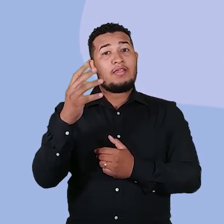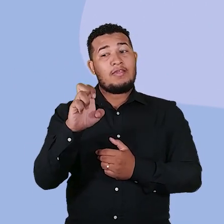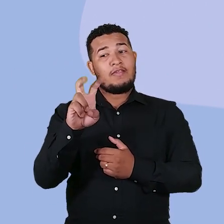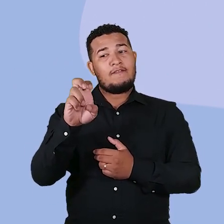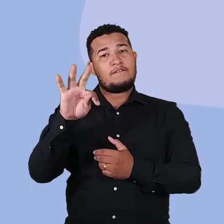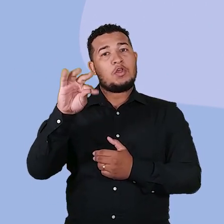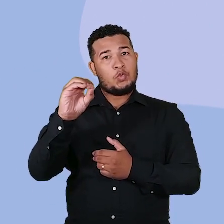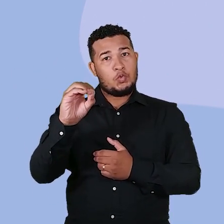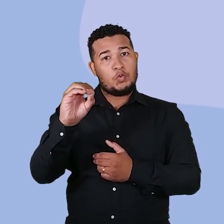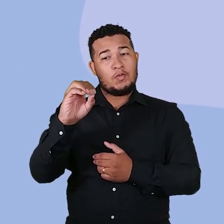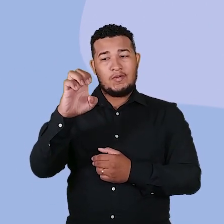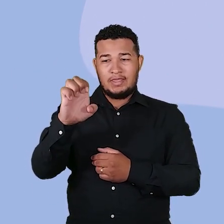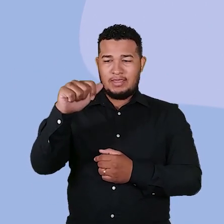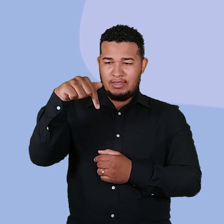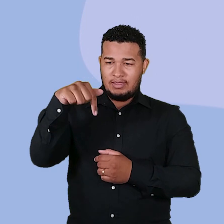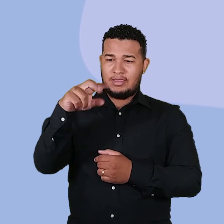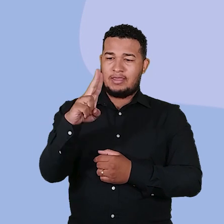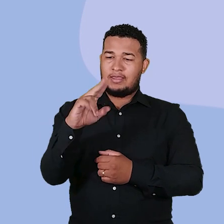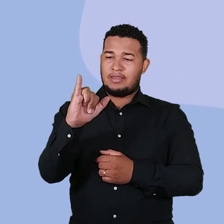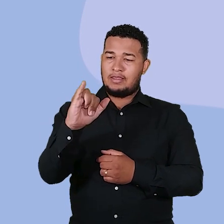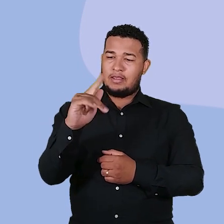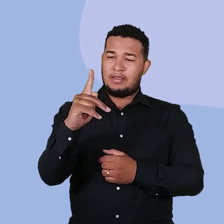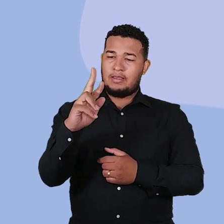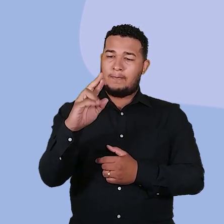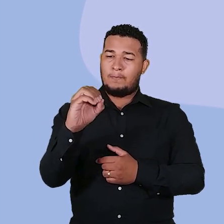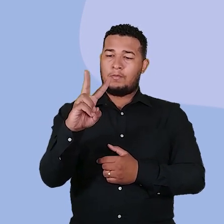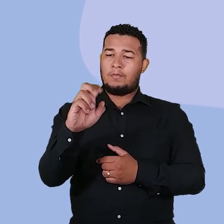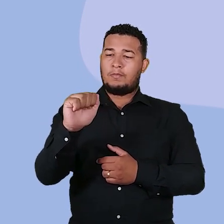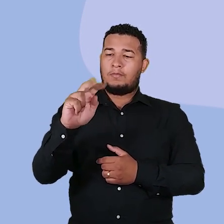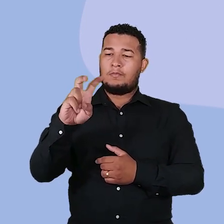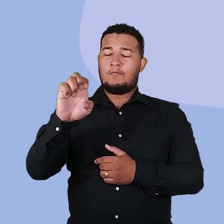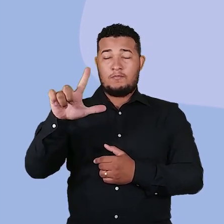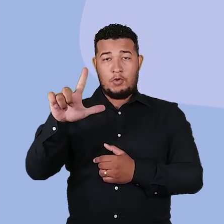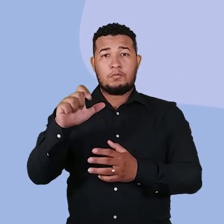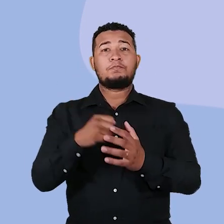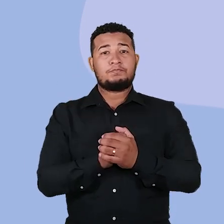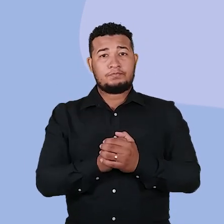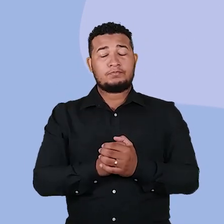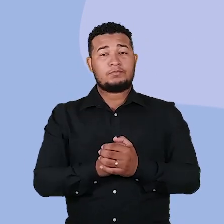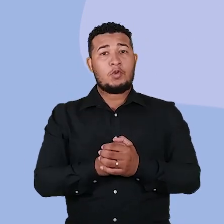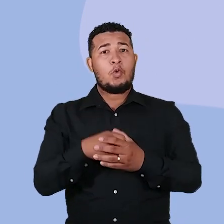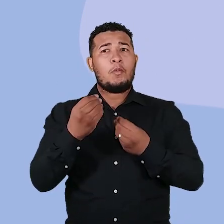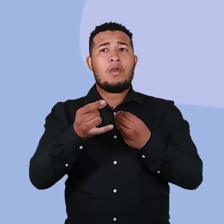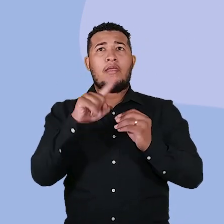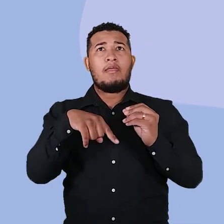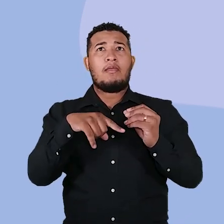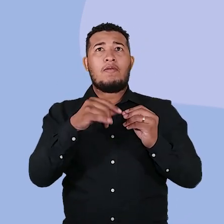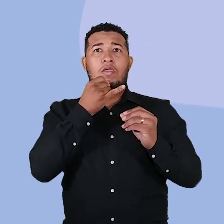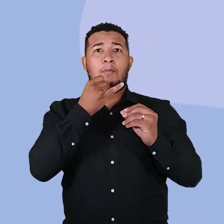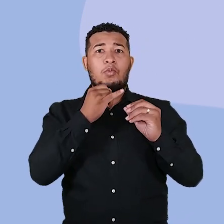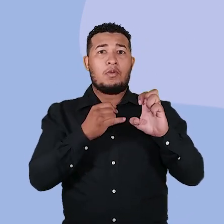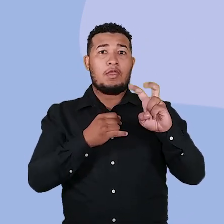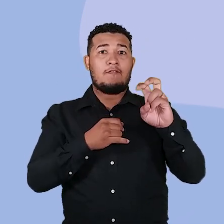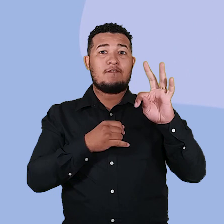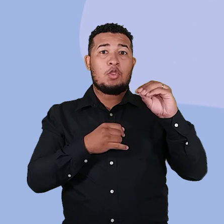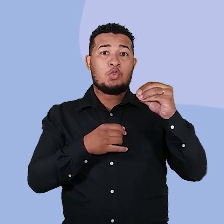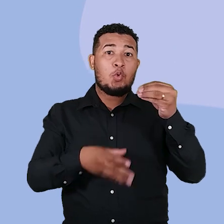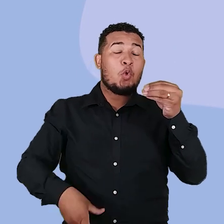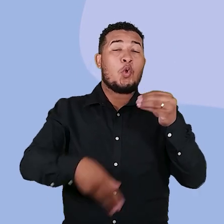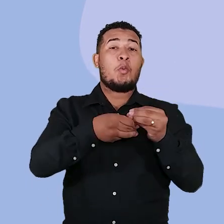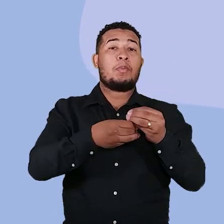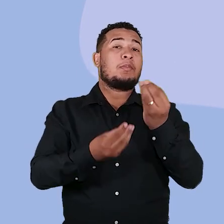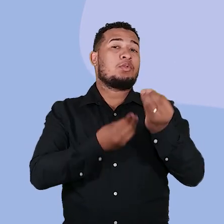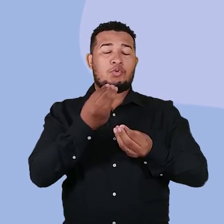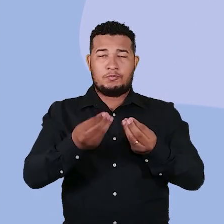isso é um evento equiprovável bom salário de elemento de evento complementar